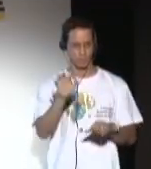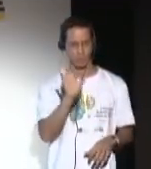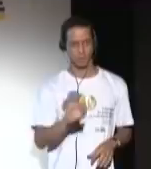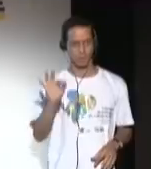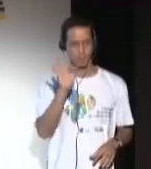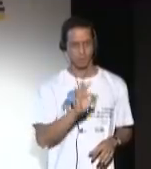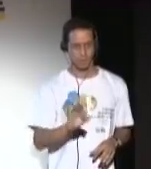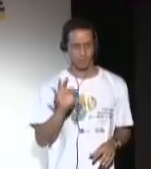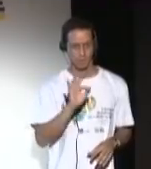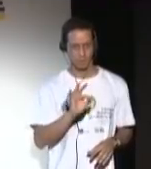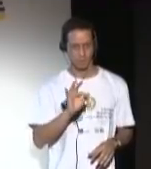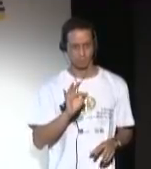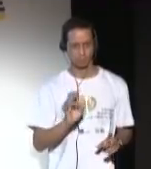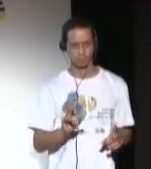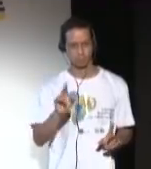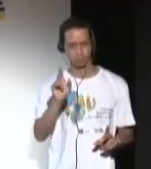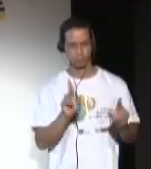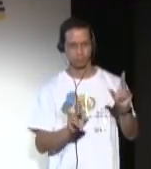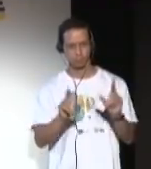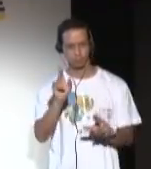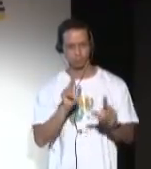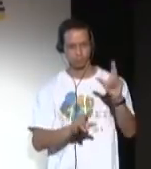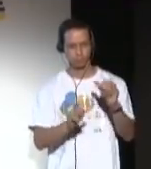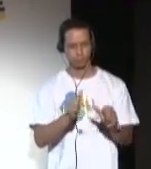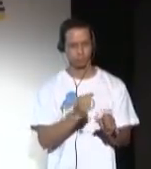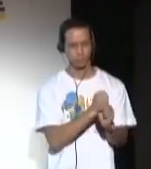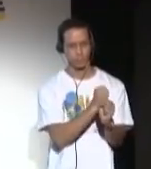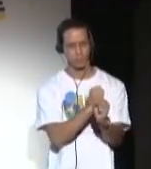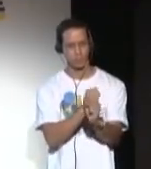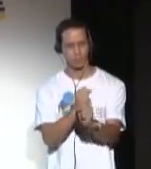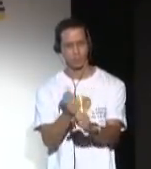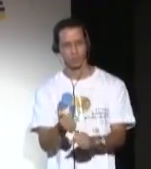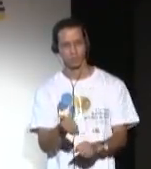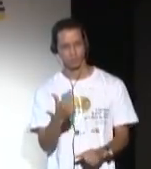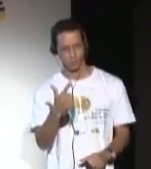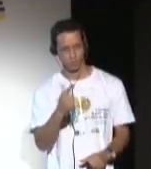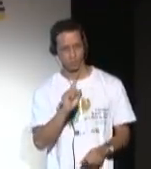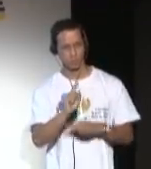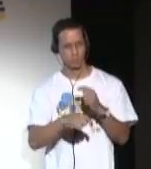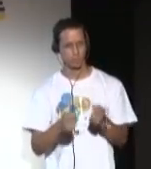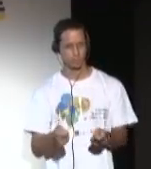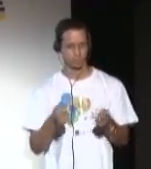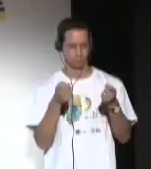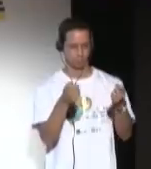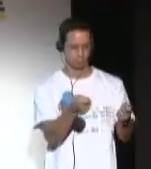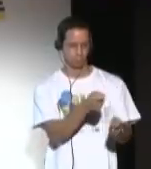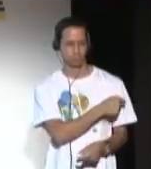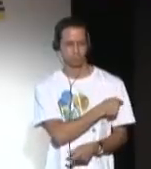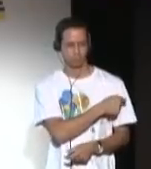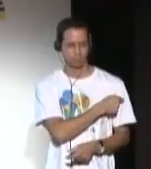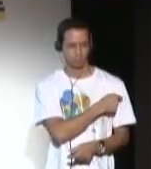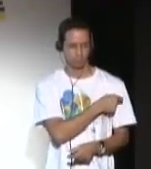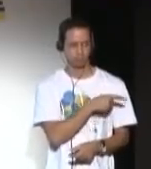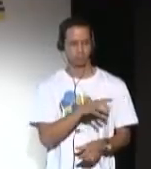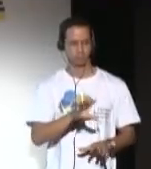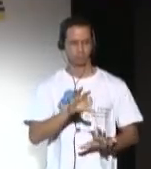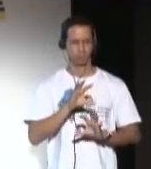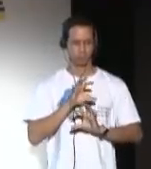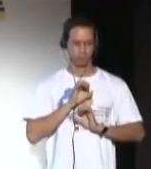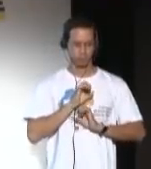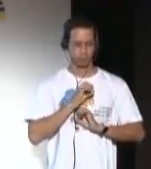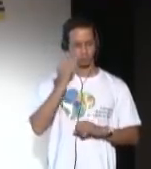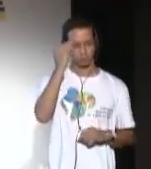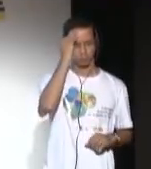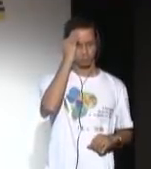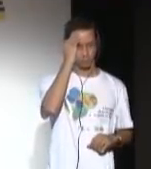faculdade, cortava e fatiava em 12 anos de escola, depois entregava isso para os alunos, eles absorviam isso nas